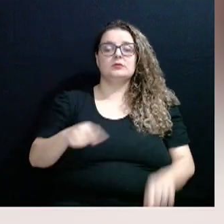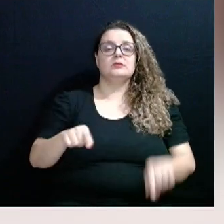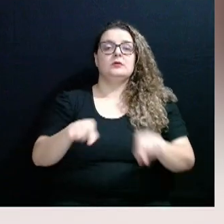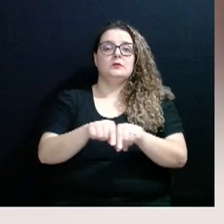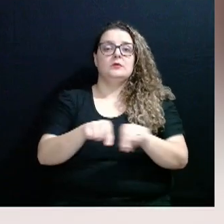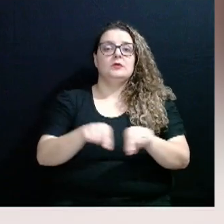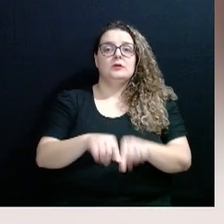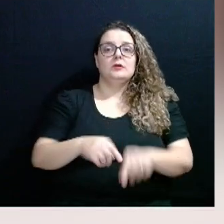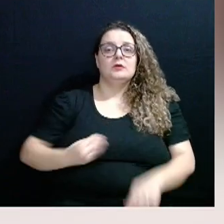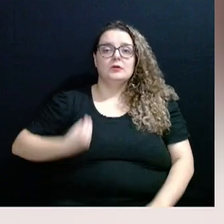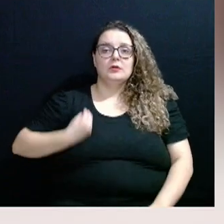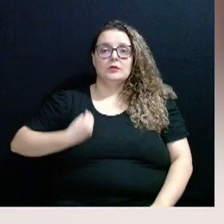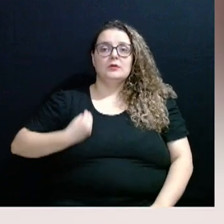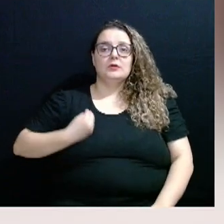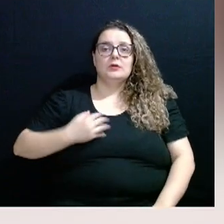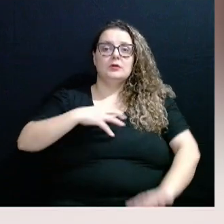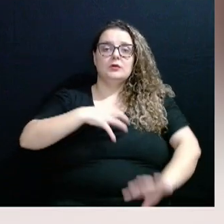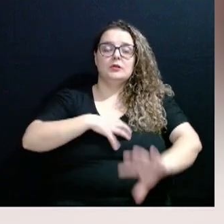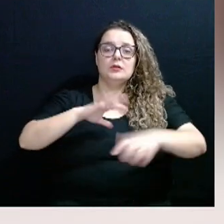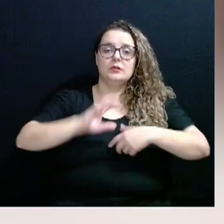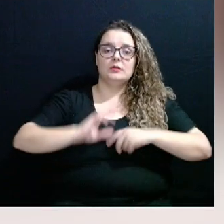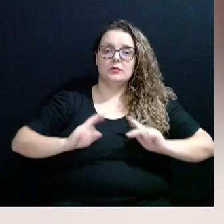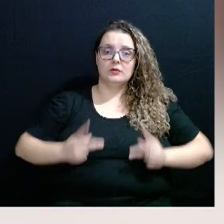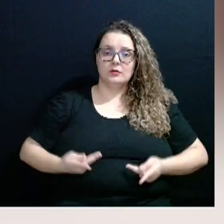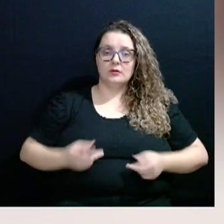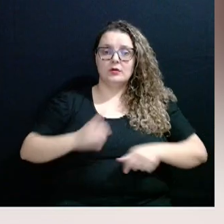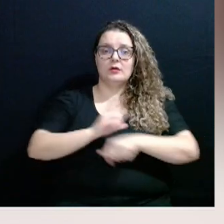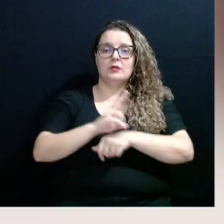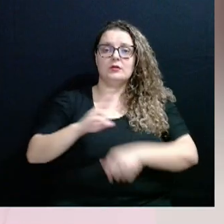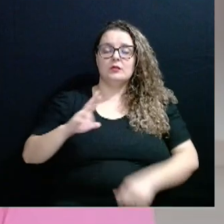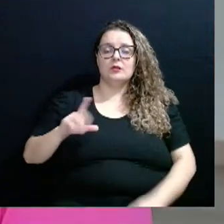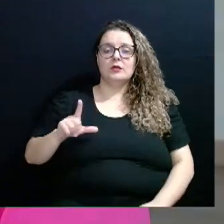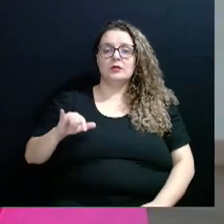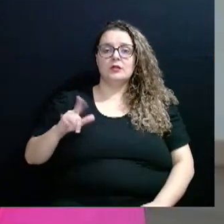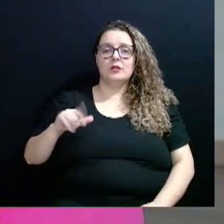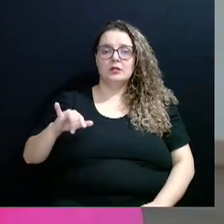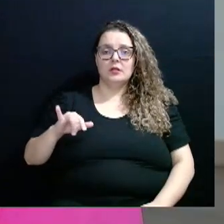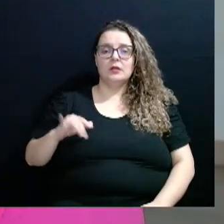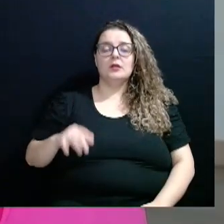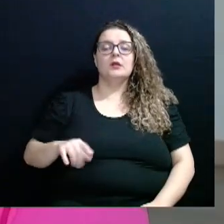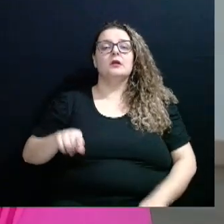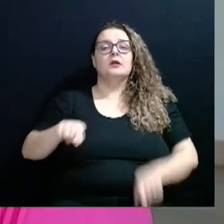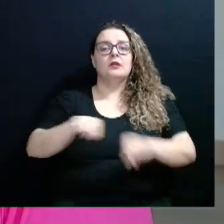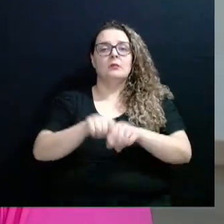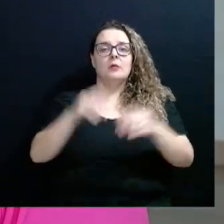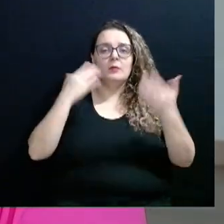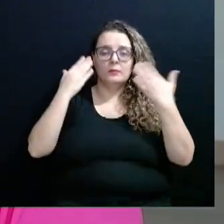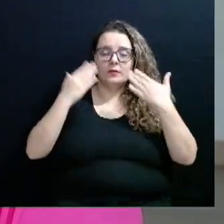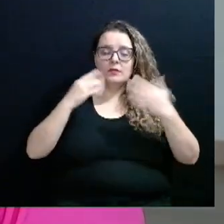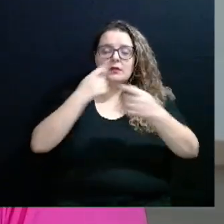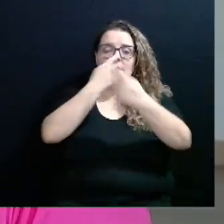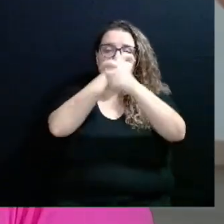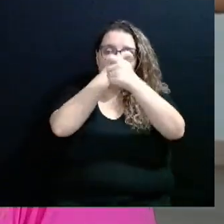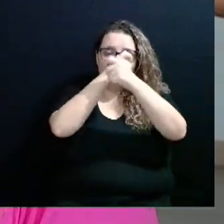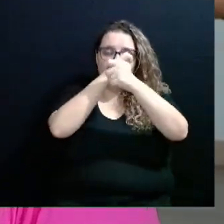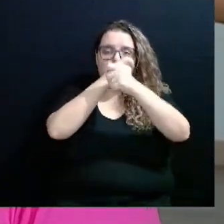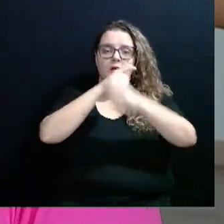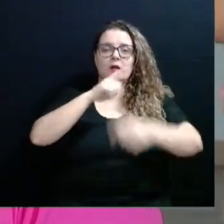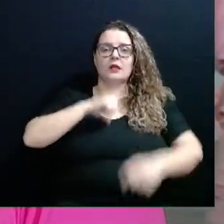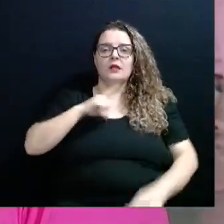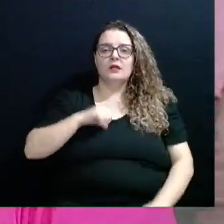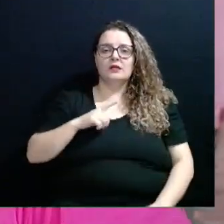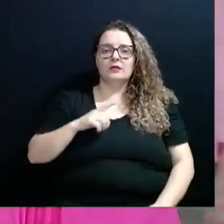humanista com a doutora Lili, que é uma psicóloga também da PUC. Teremos aí o corte solidário. Nesse